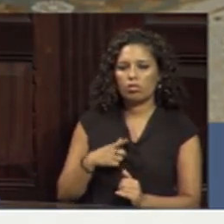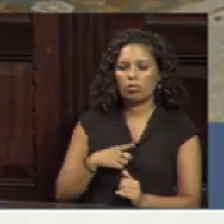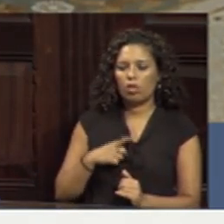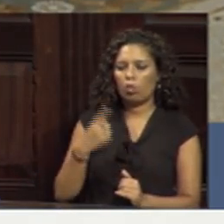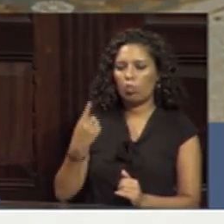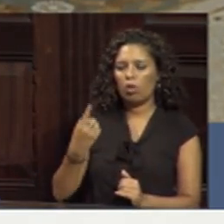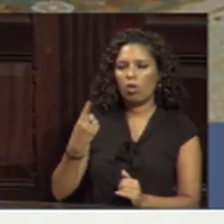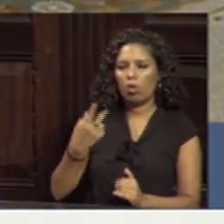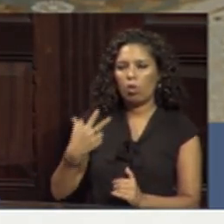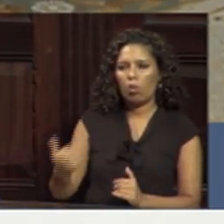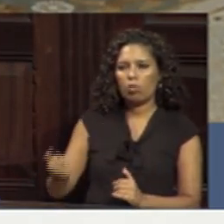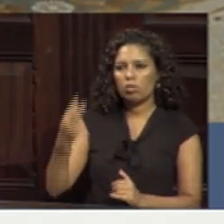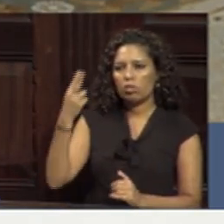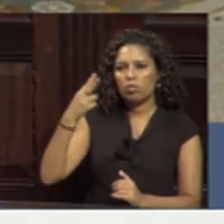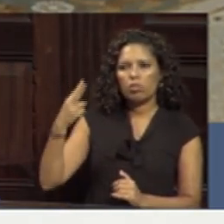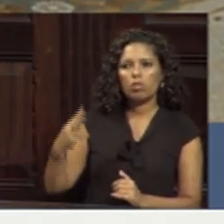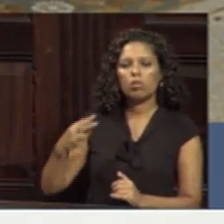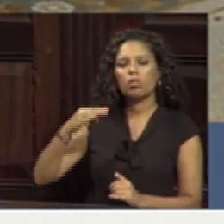no futuro,